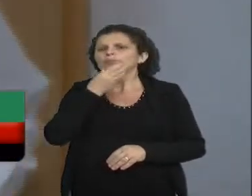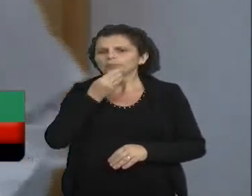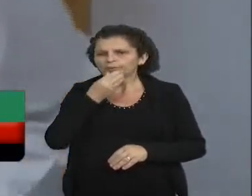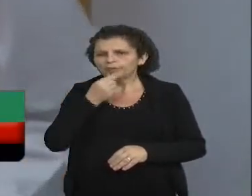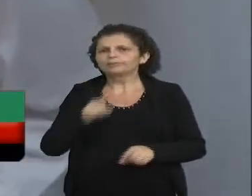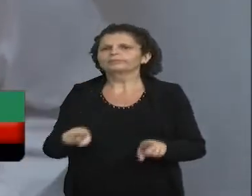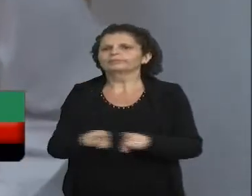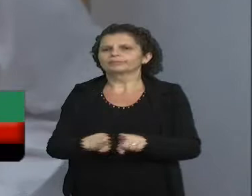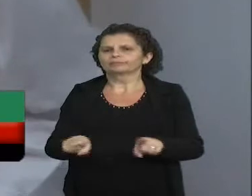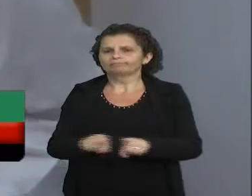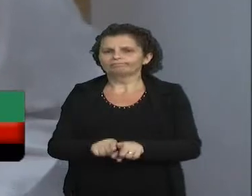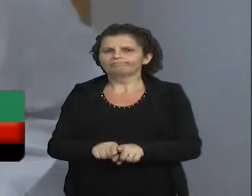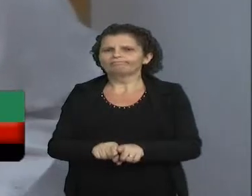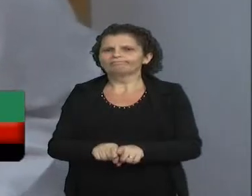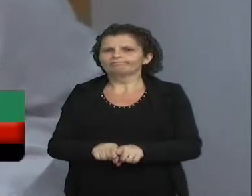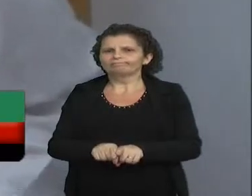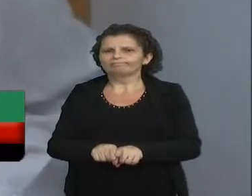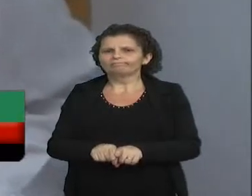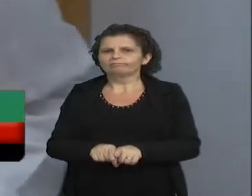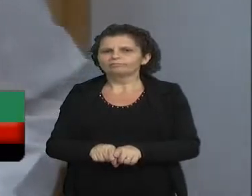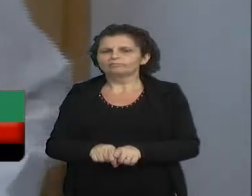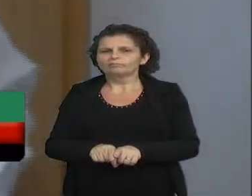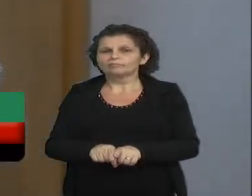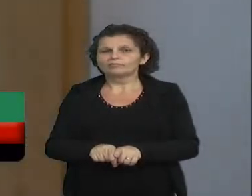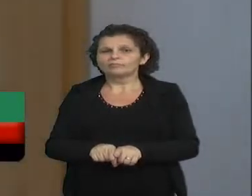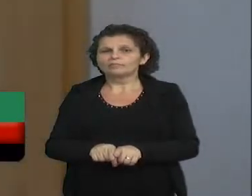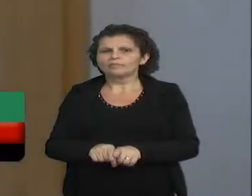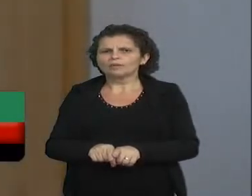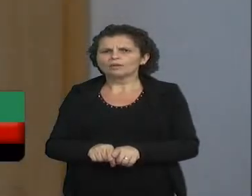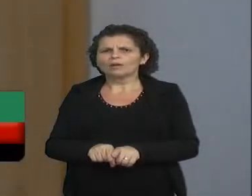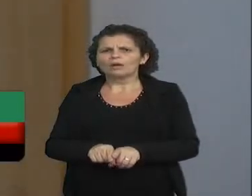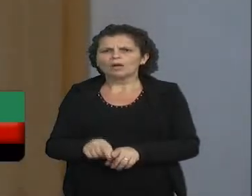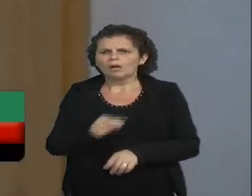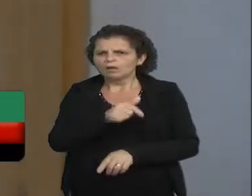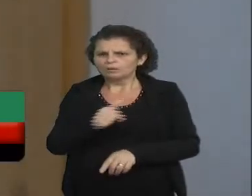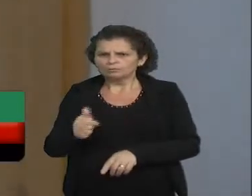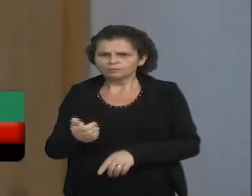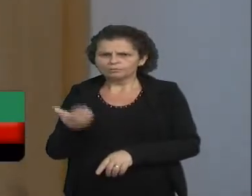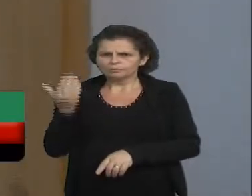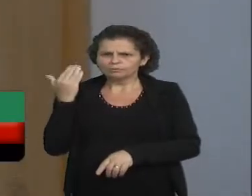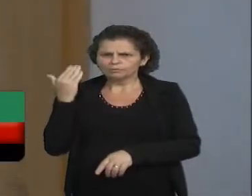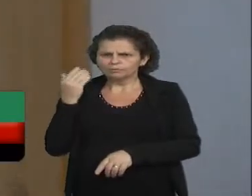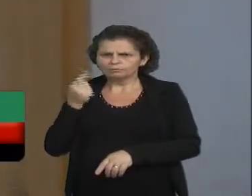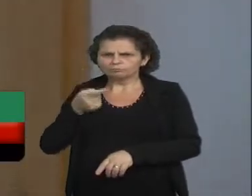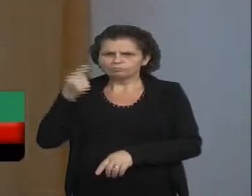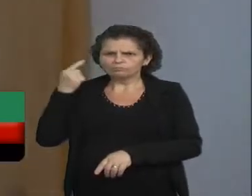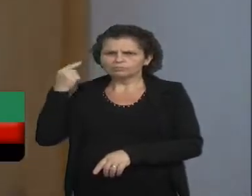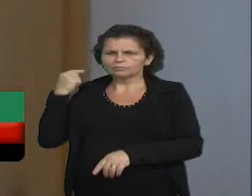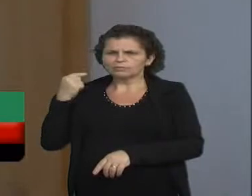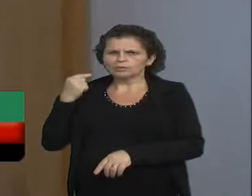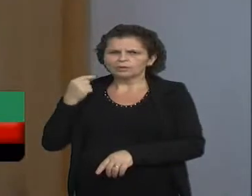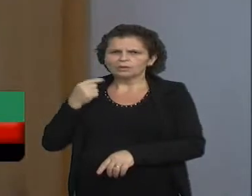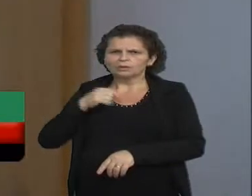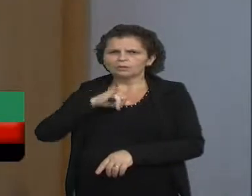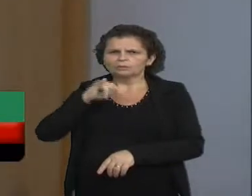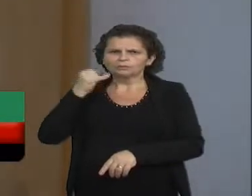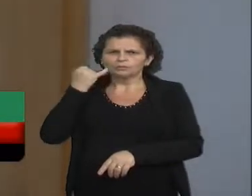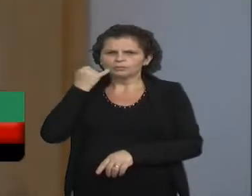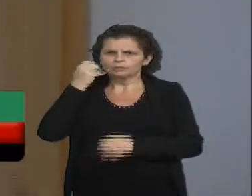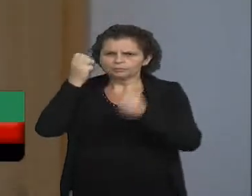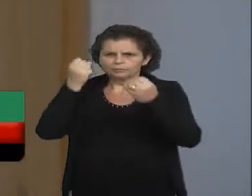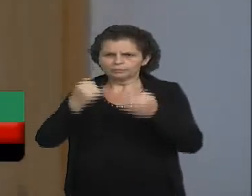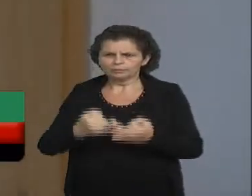também, vereador Josias. Nós tivemos aqui ainda semana passada, acho que retrasada, a vereadora Juliana falou